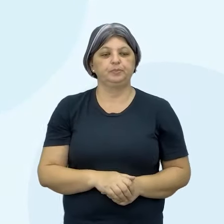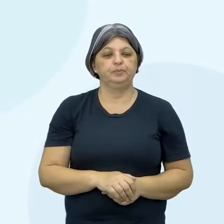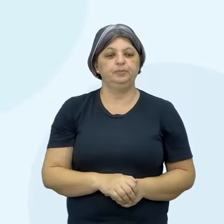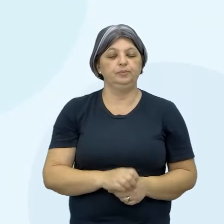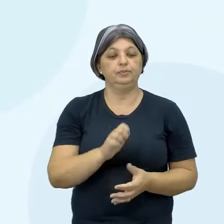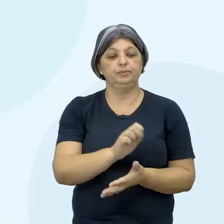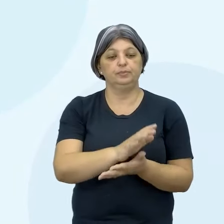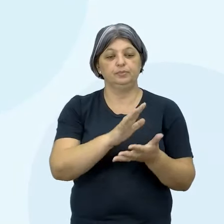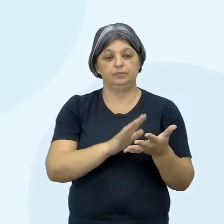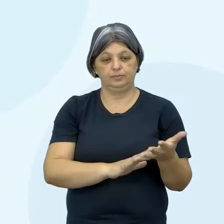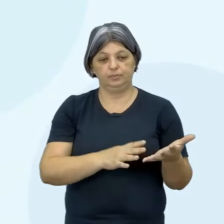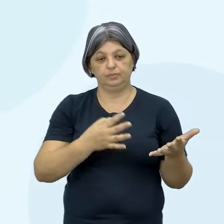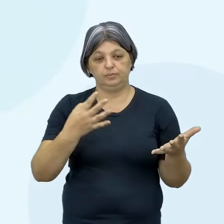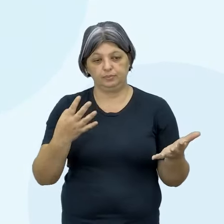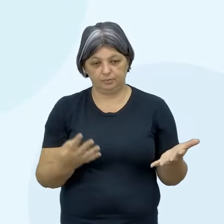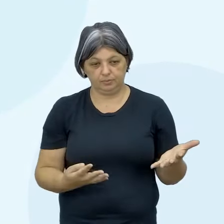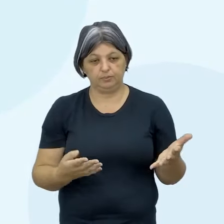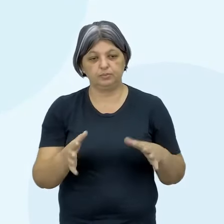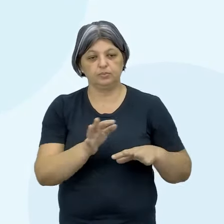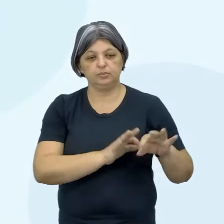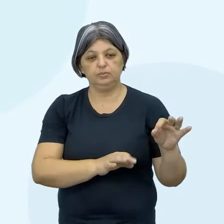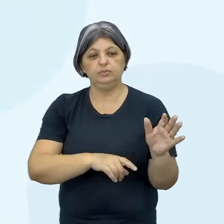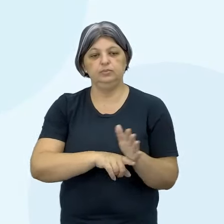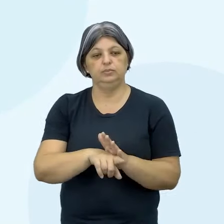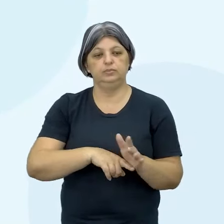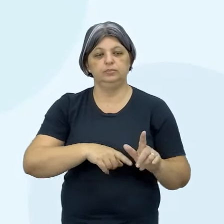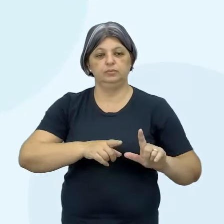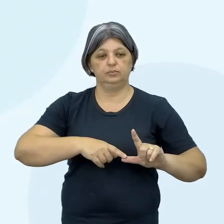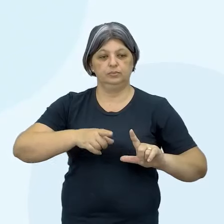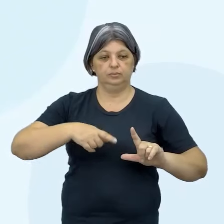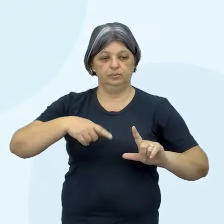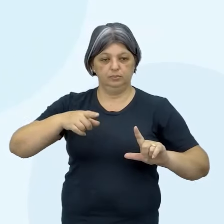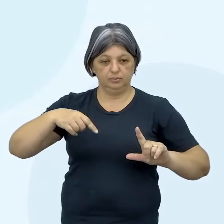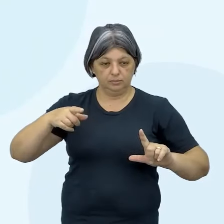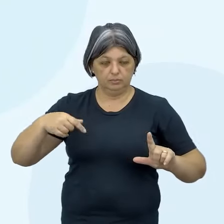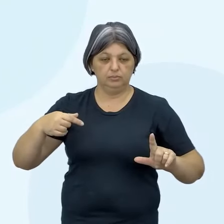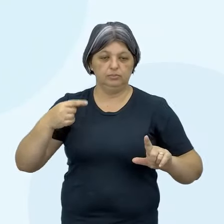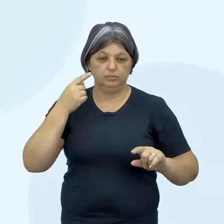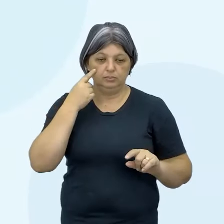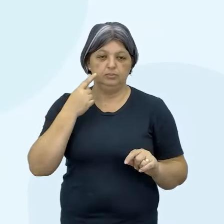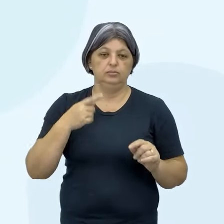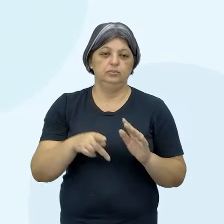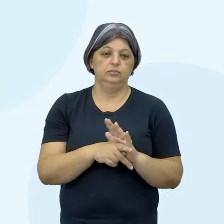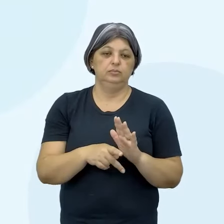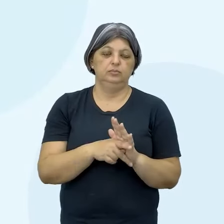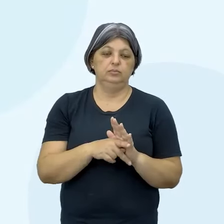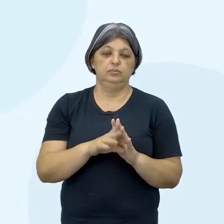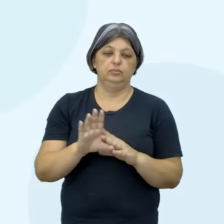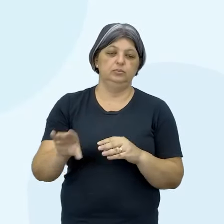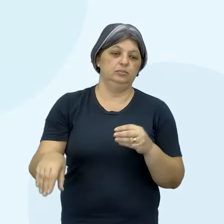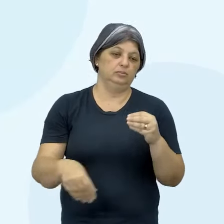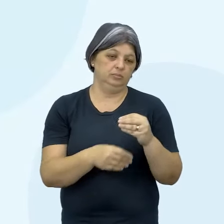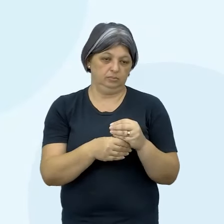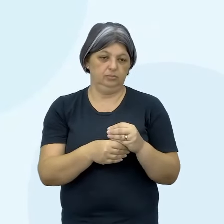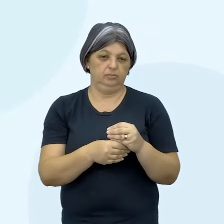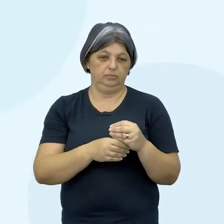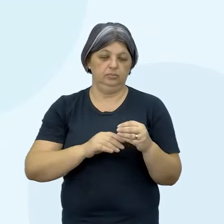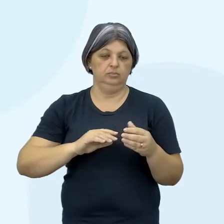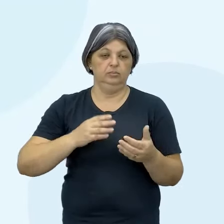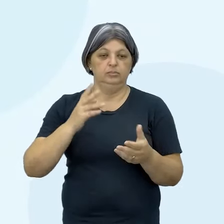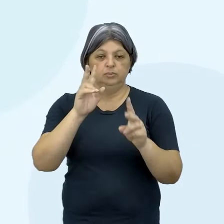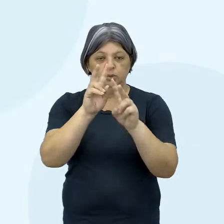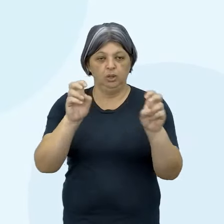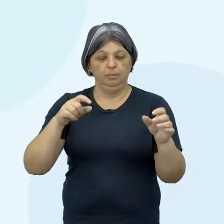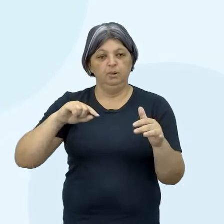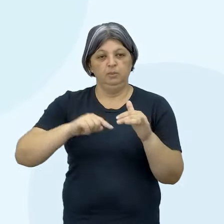4, planejam uma pesquisa estatística a partir de temas tratados nos componentes desse aprofundamento.